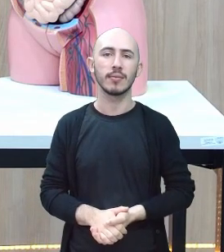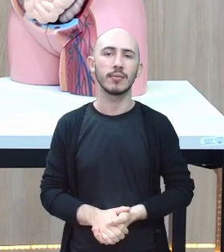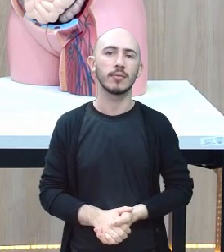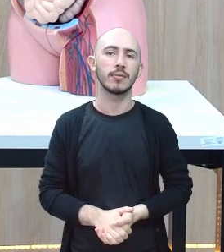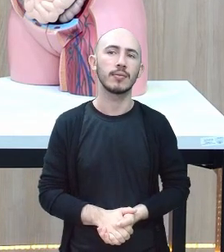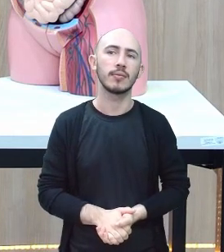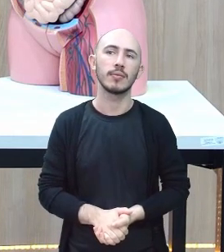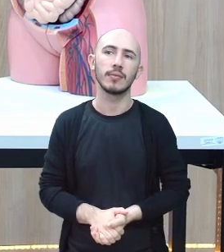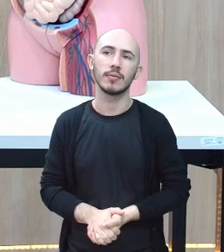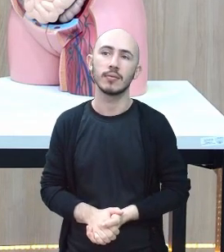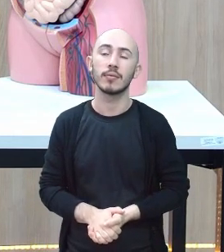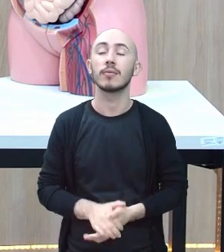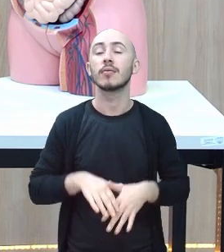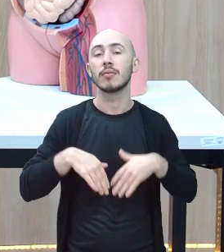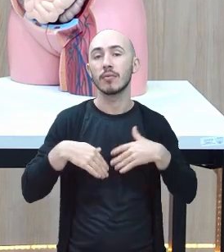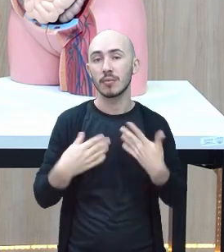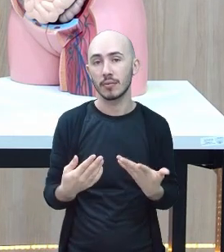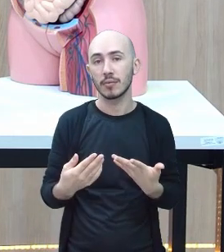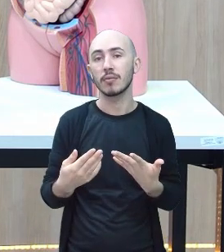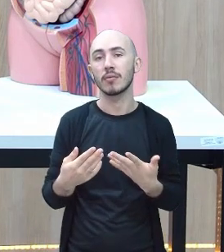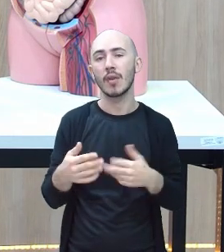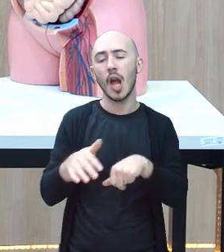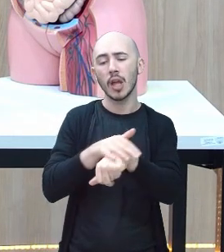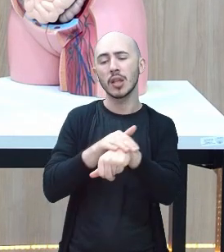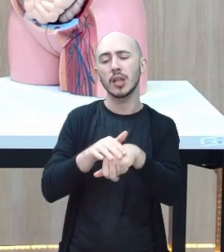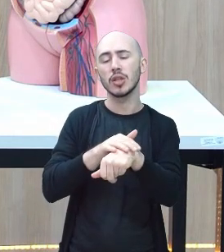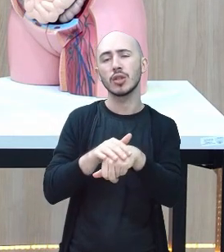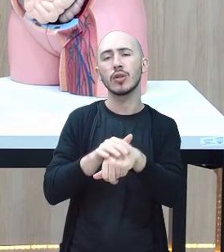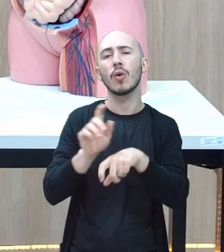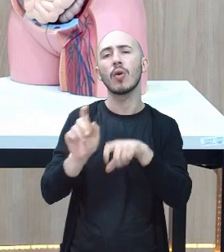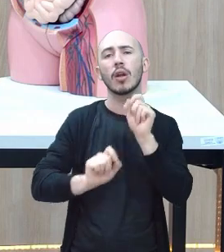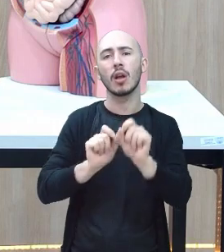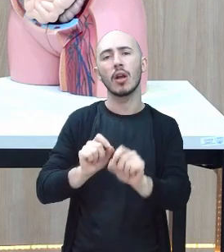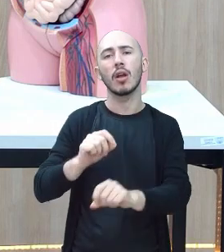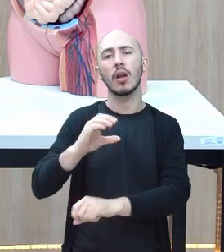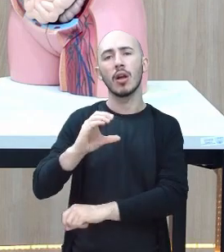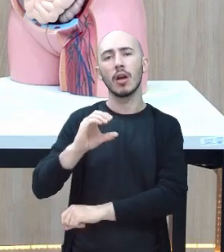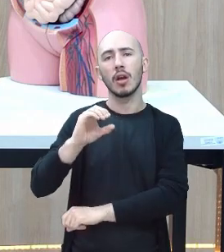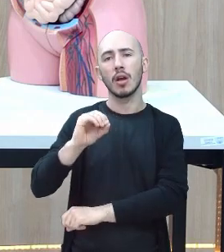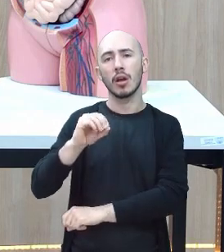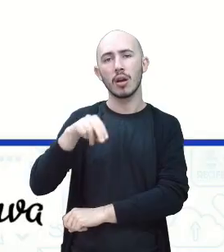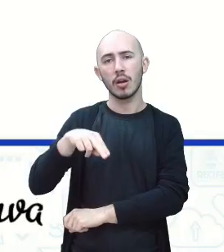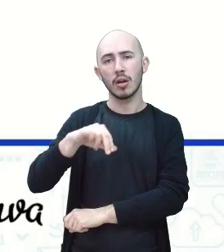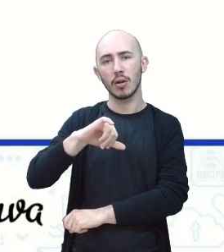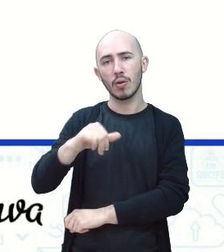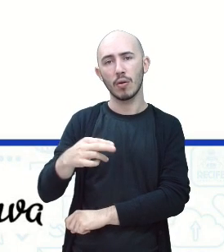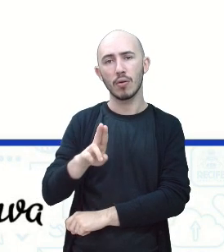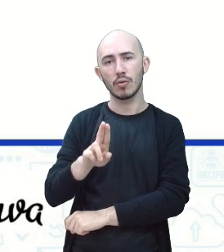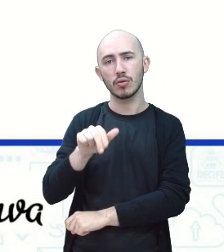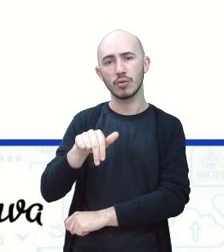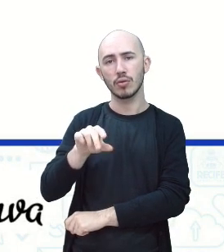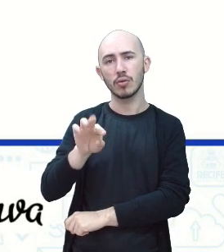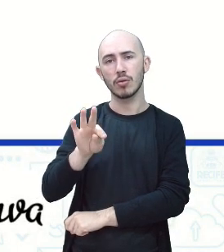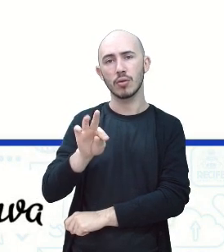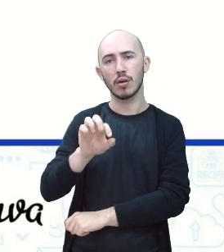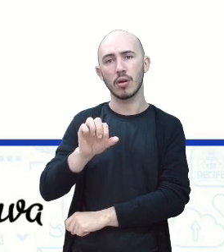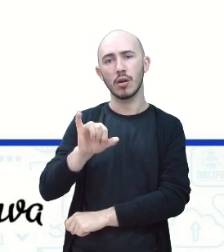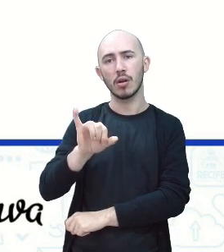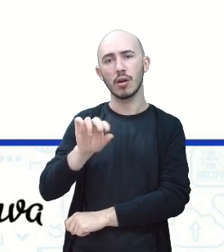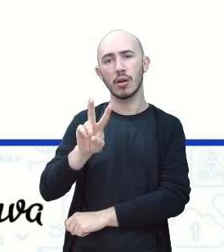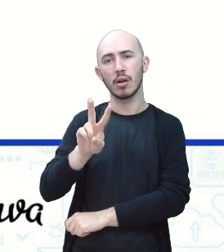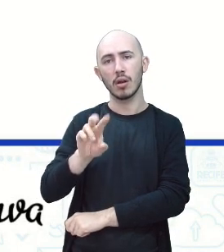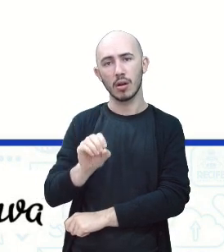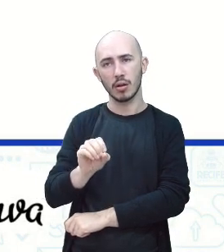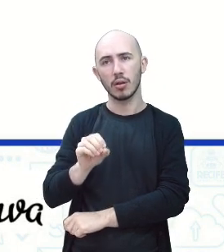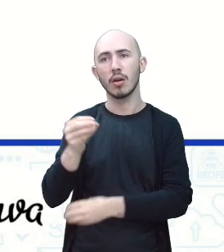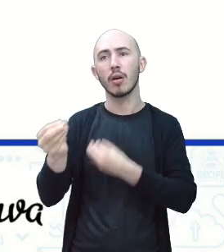O tecido conjuntivo. Então, o que é o tecido conjuntivo? Ele apresenta uma grande quantidade de